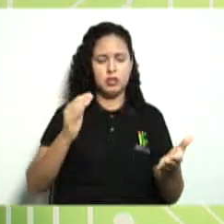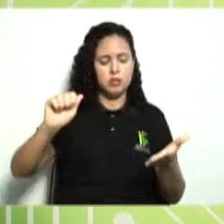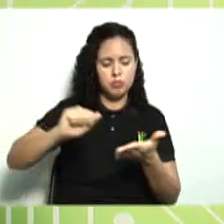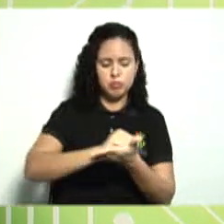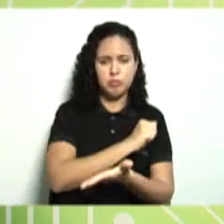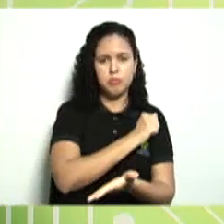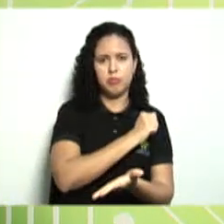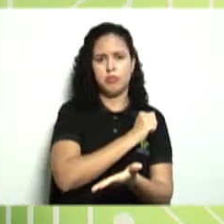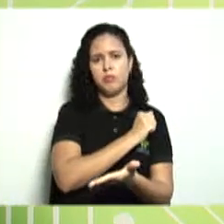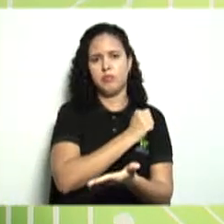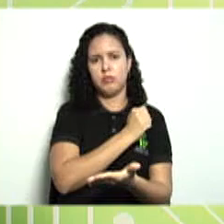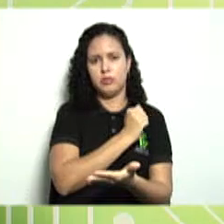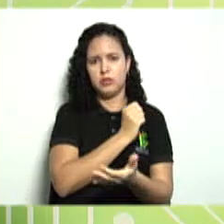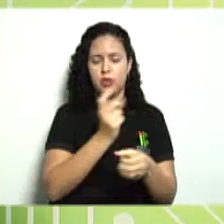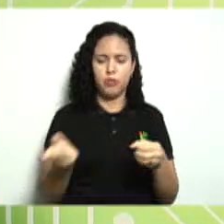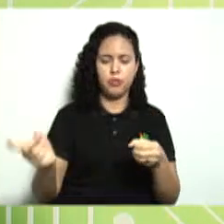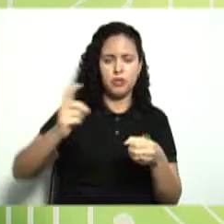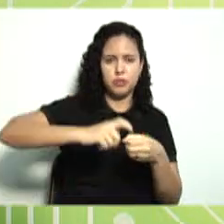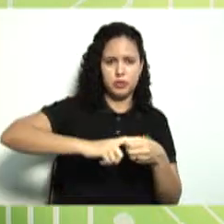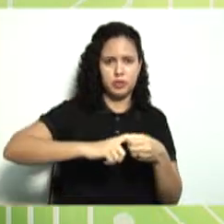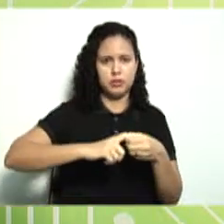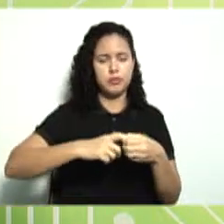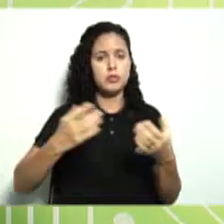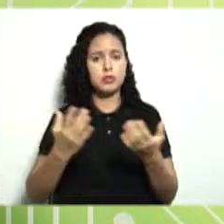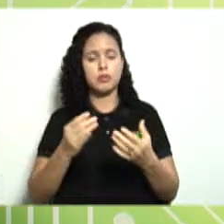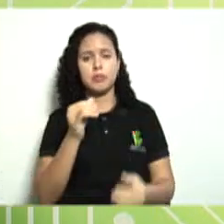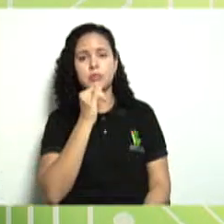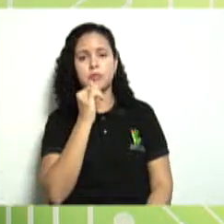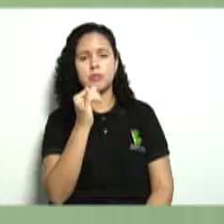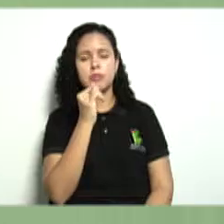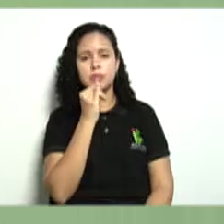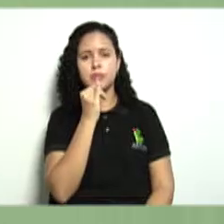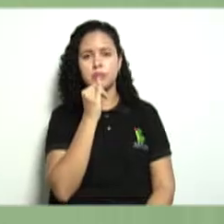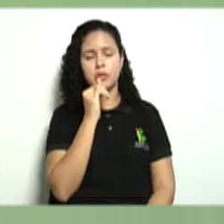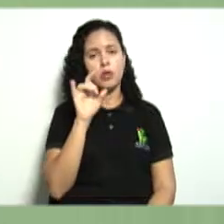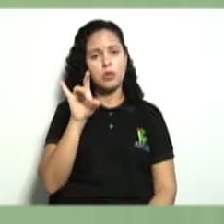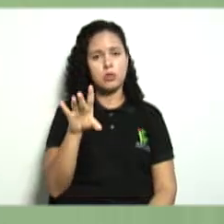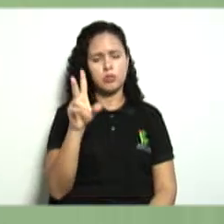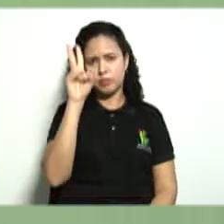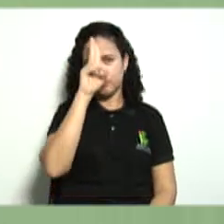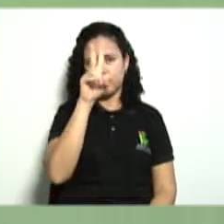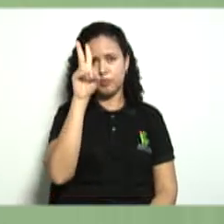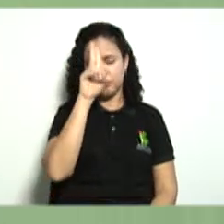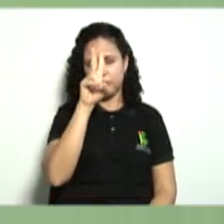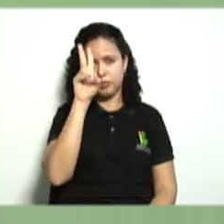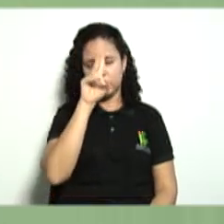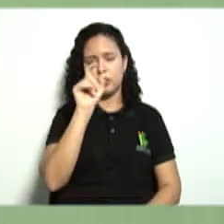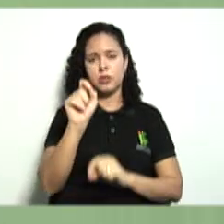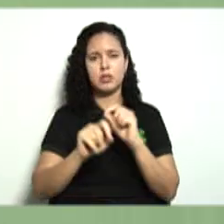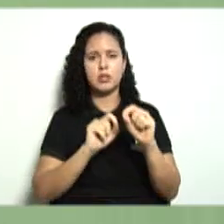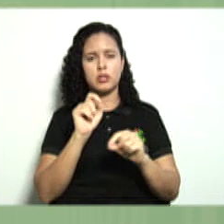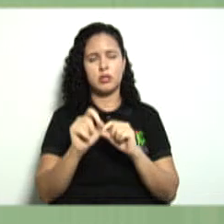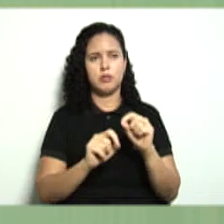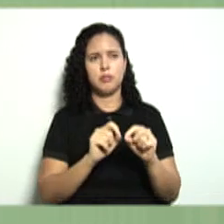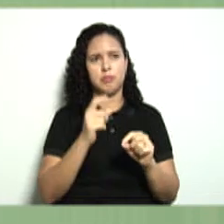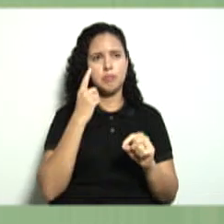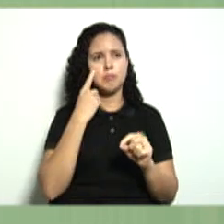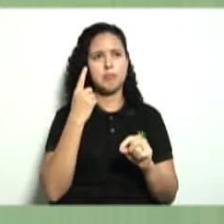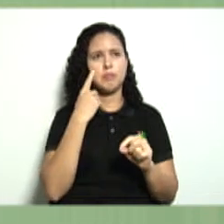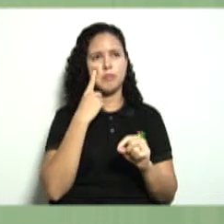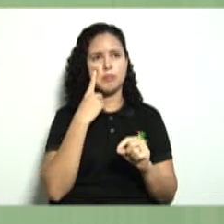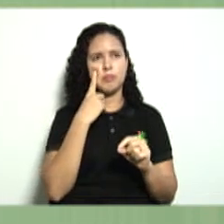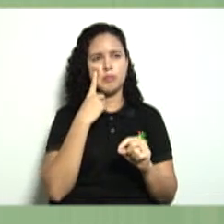como recuperar, não é isso? Aqui no nosso exemplo, eu deixei para vocês aí só para vocês relembrarem o que é um ícone de